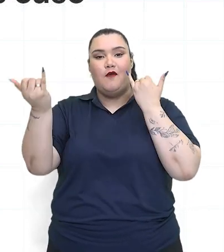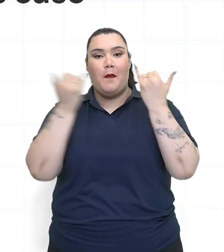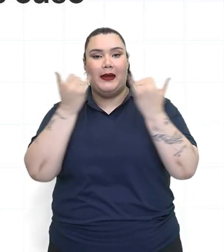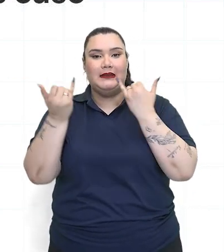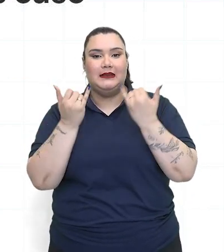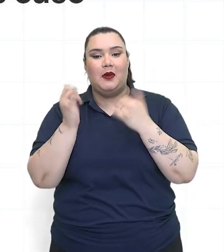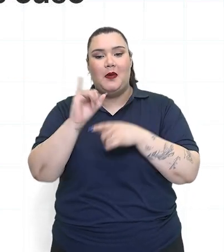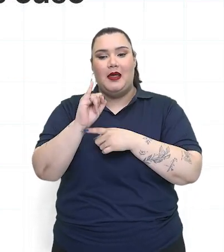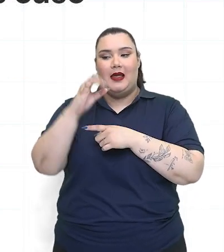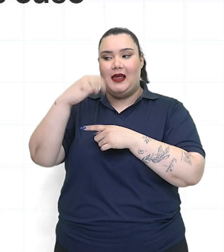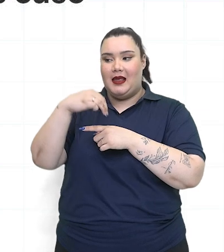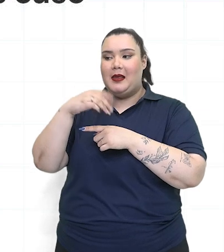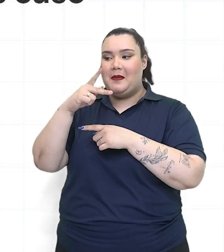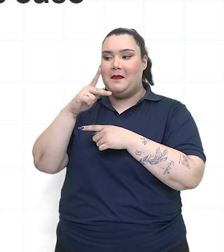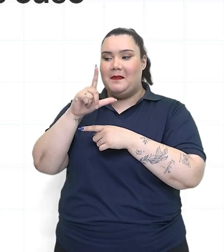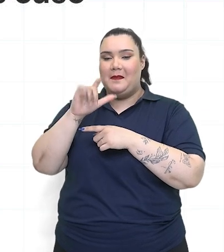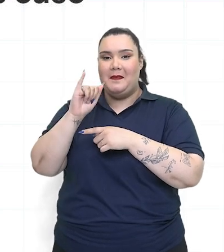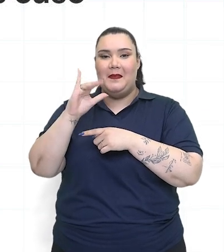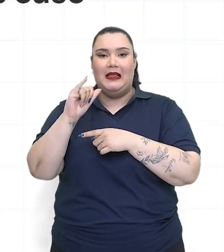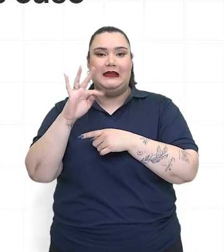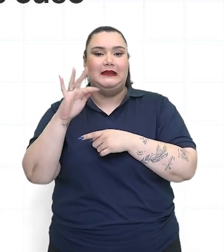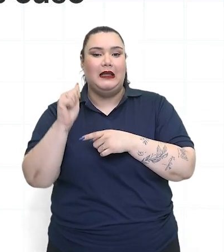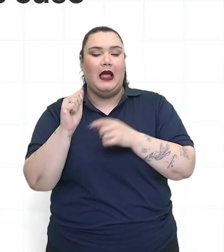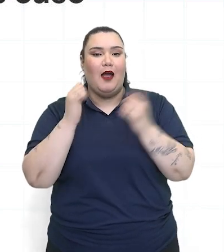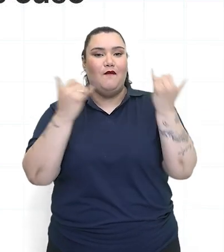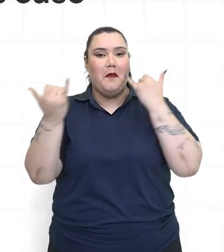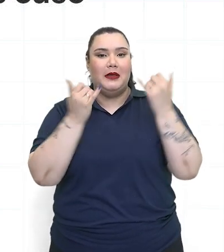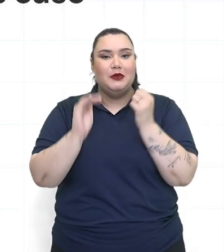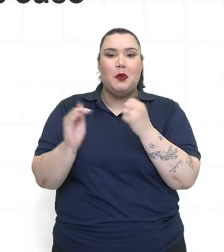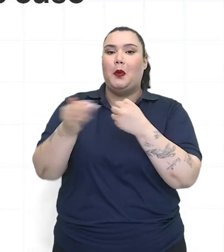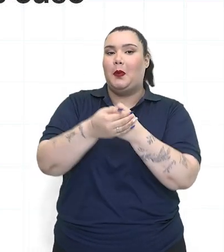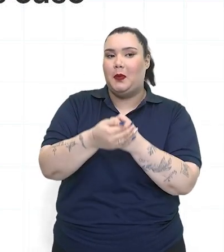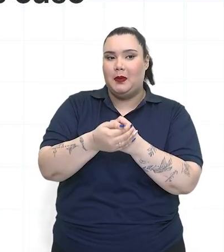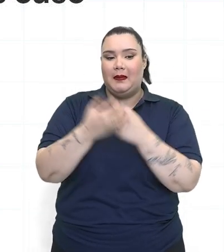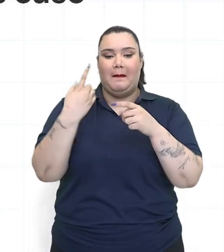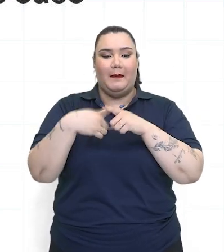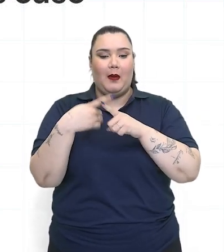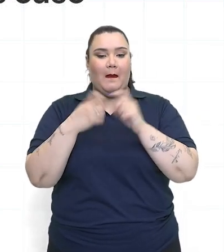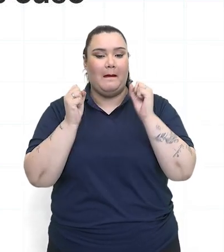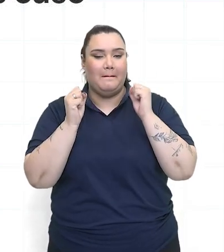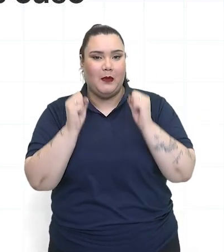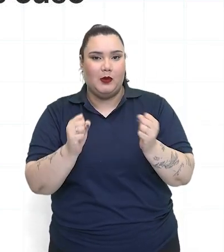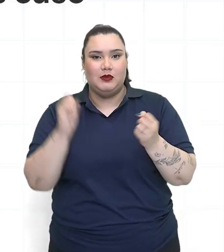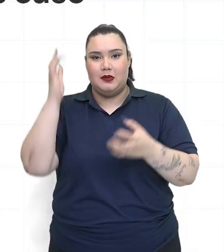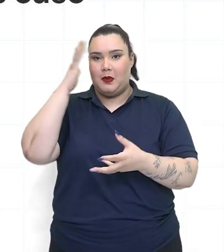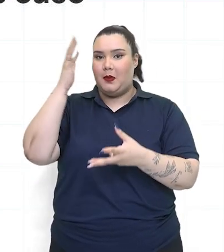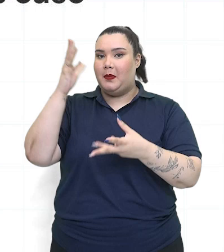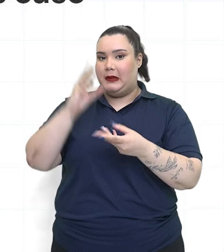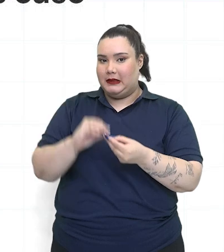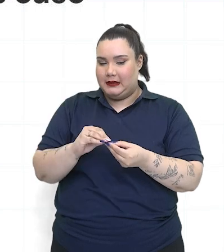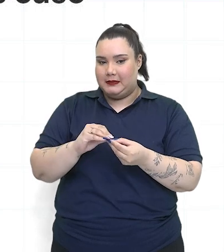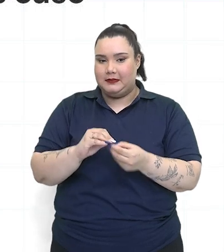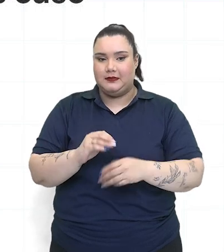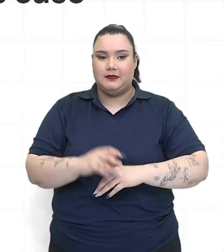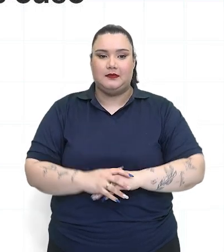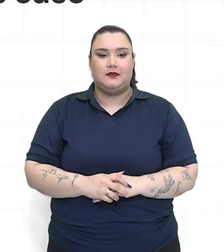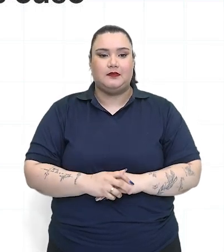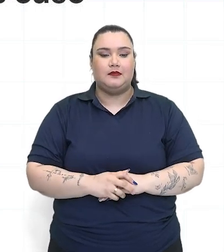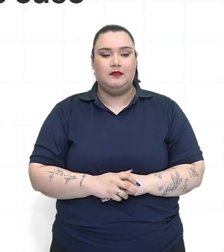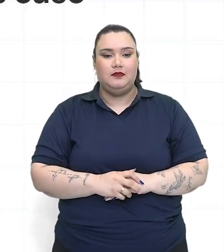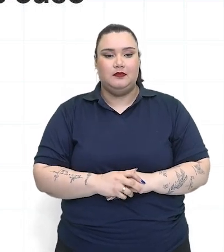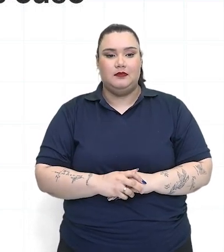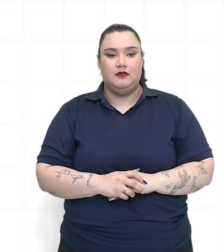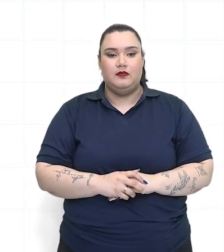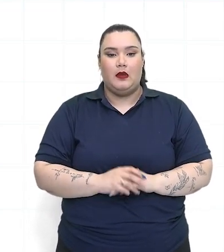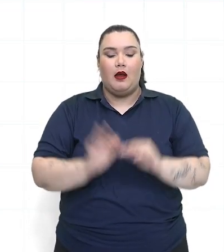uma, basicamente, né, quase explícita, porque eu posso perfeitamente deduzir o que está escrito aí.